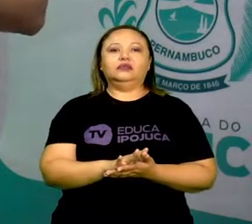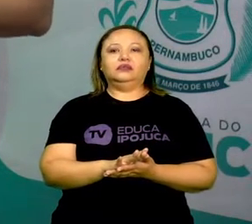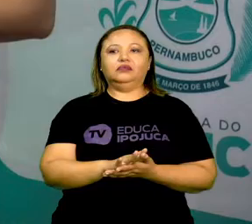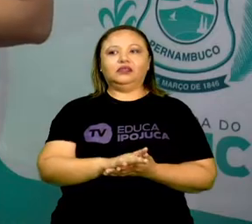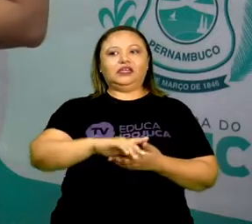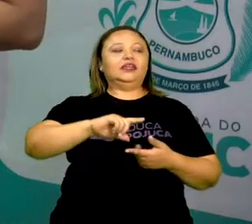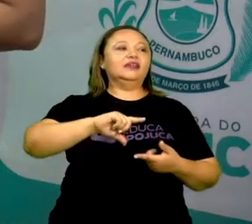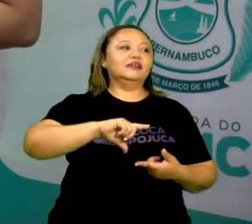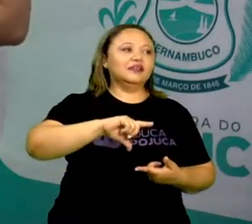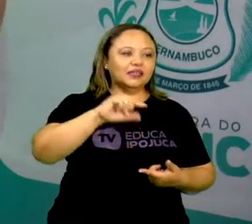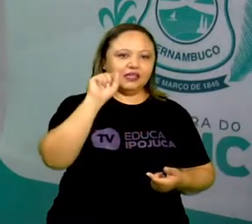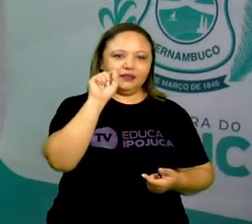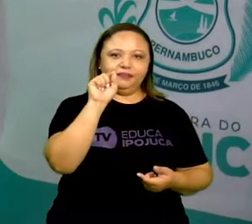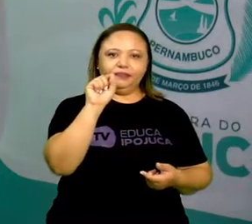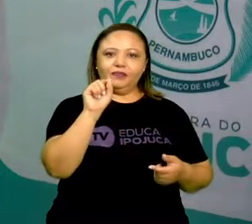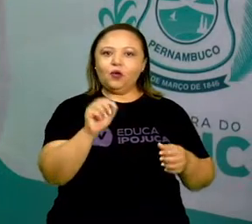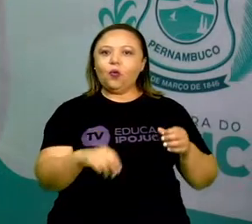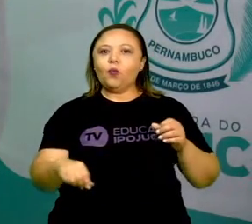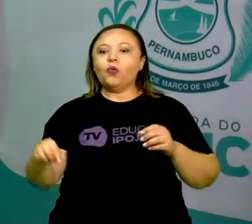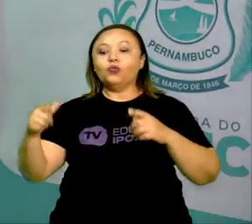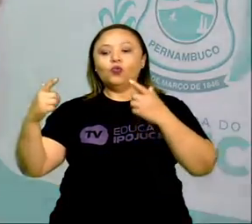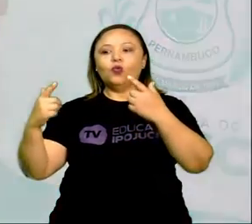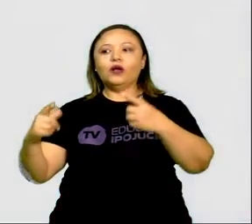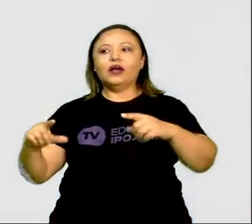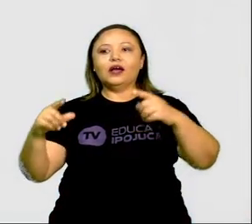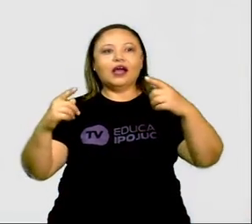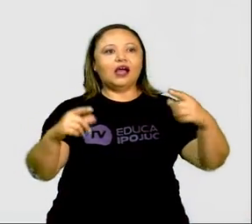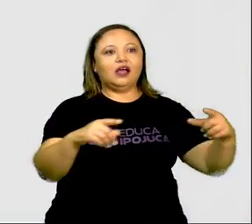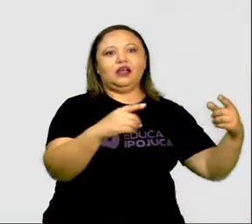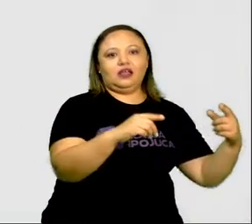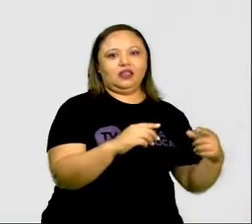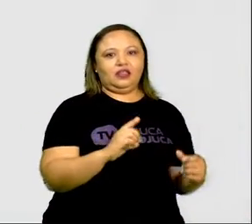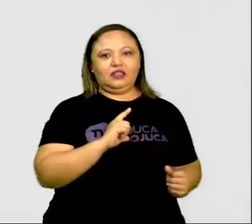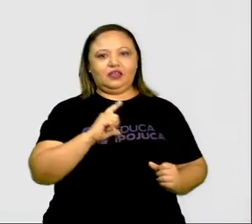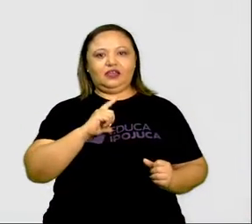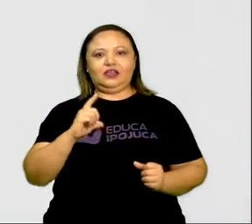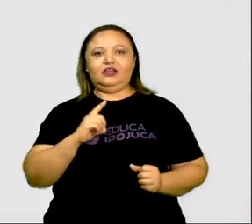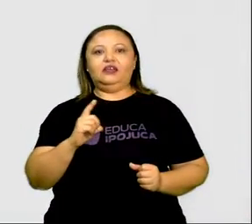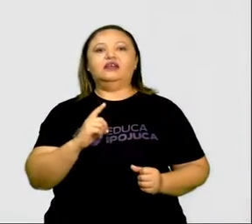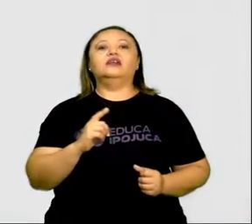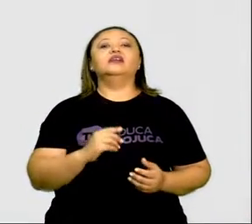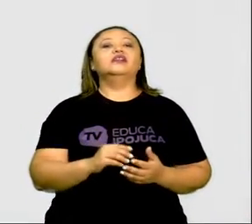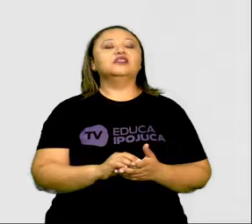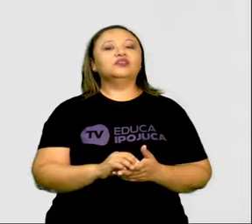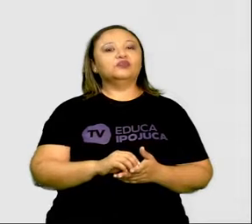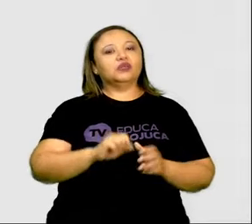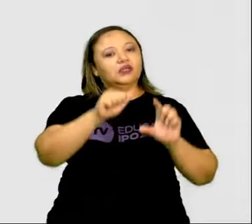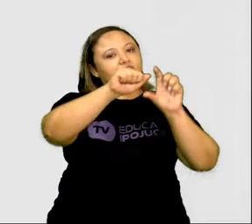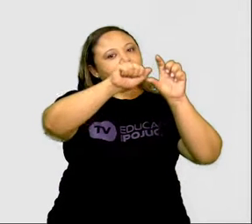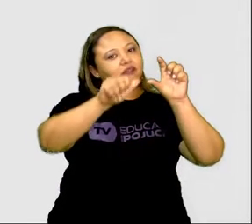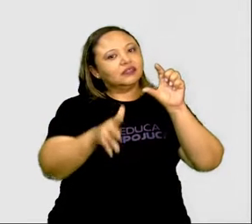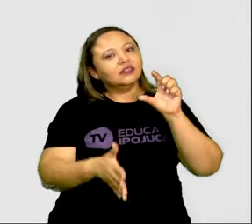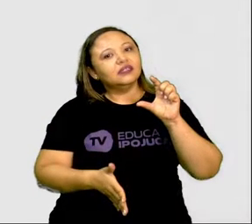geométricos, que ocupam lugar no espaço devido sua característica